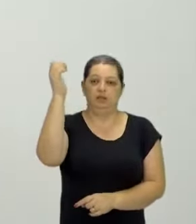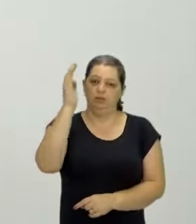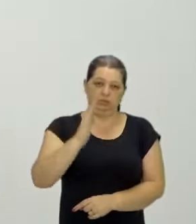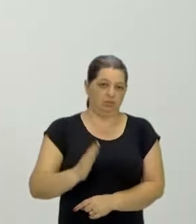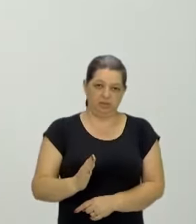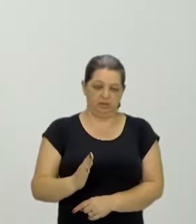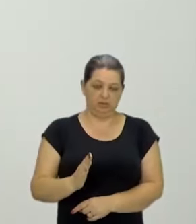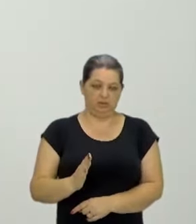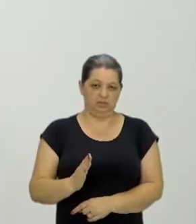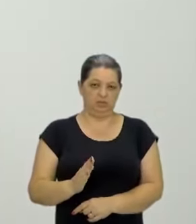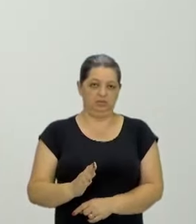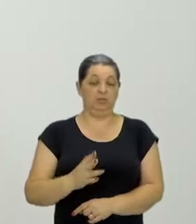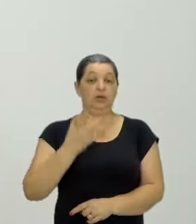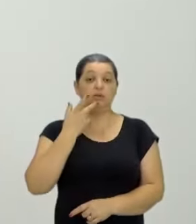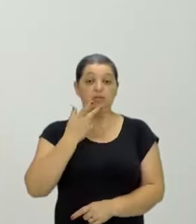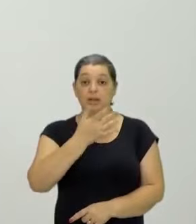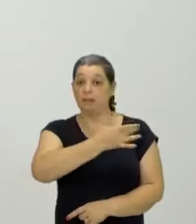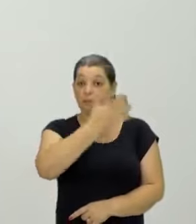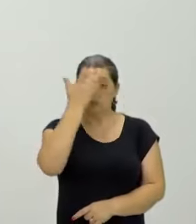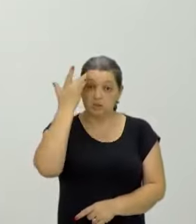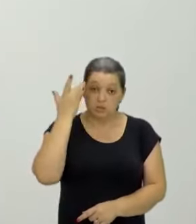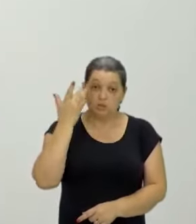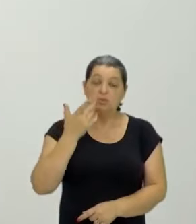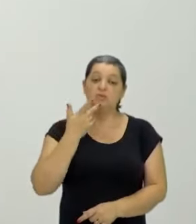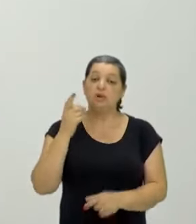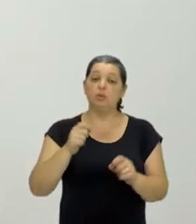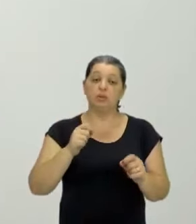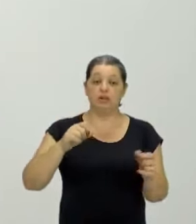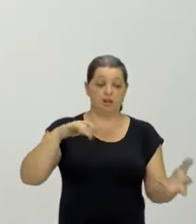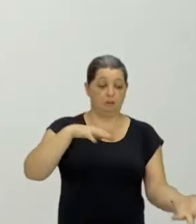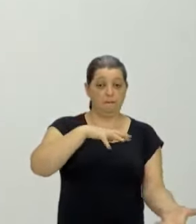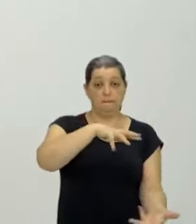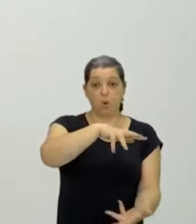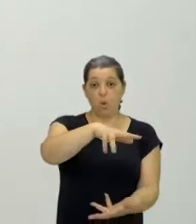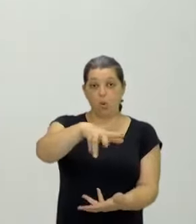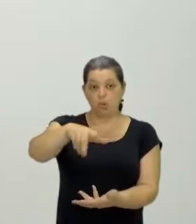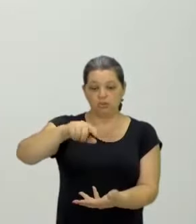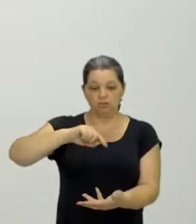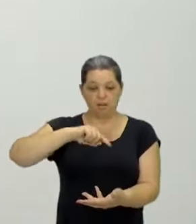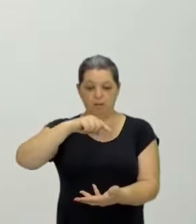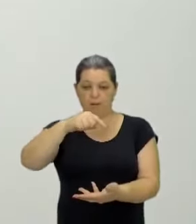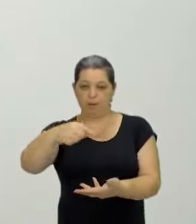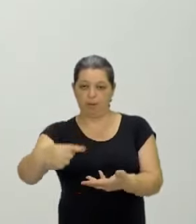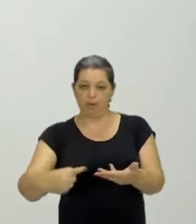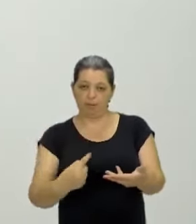quando fala de pessoas, a gente fala de mundo nesse momento, né? Então, olha,